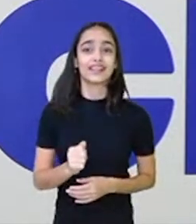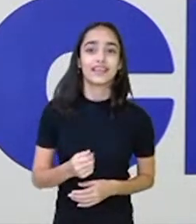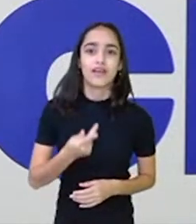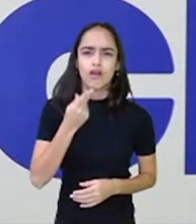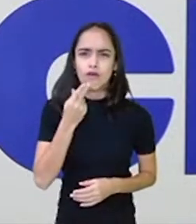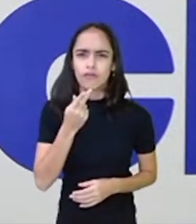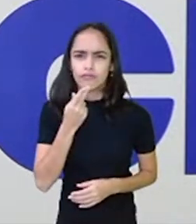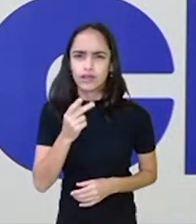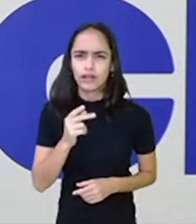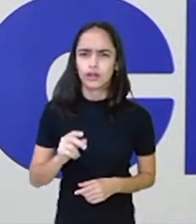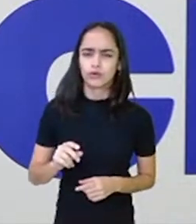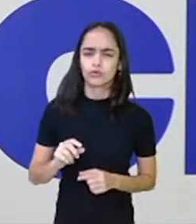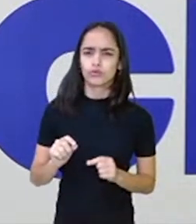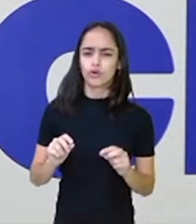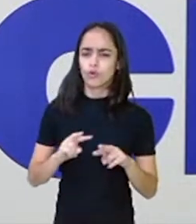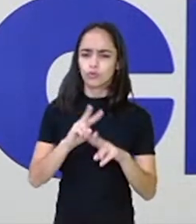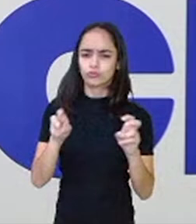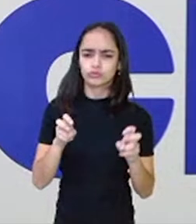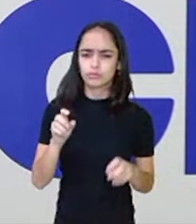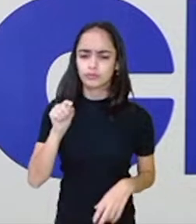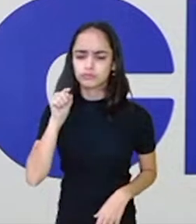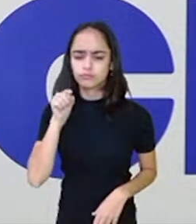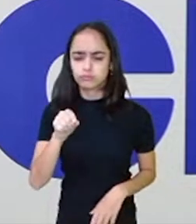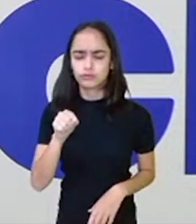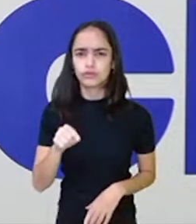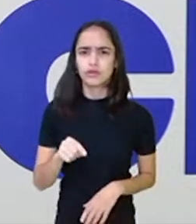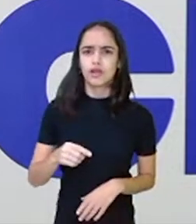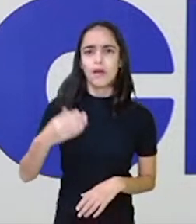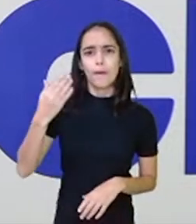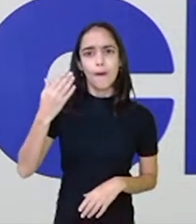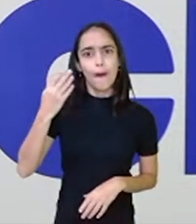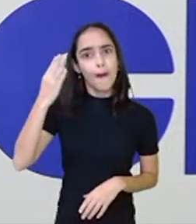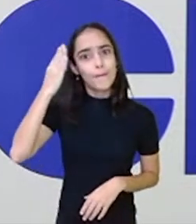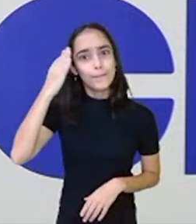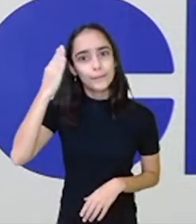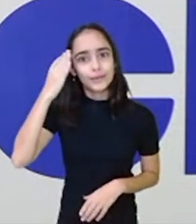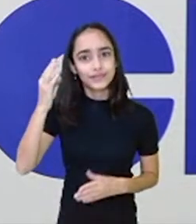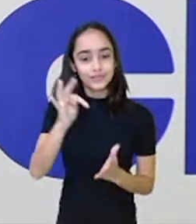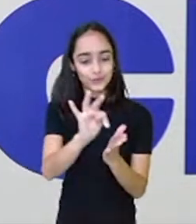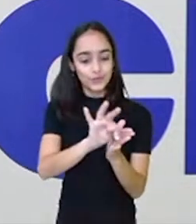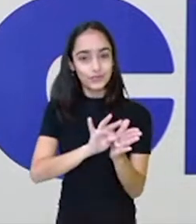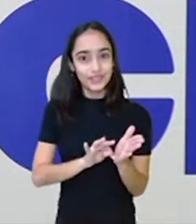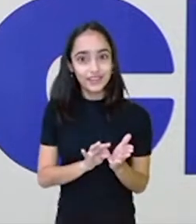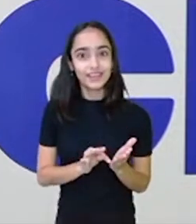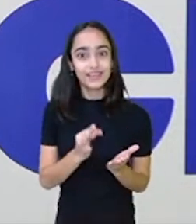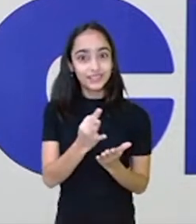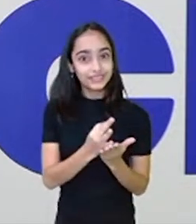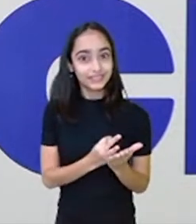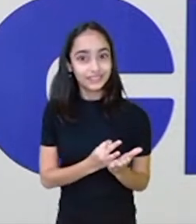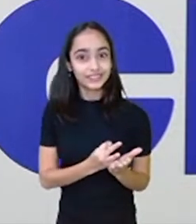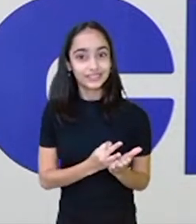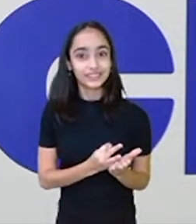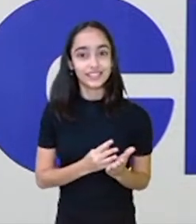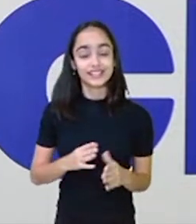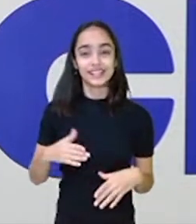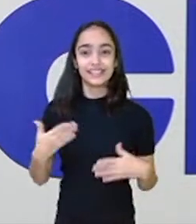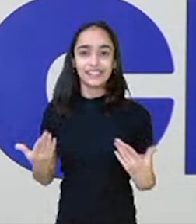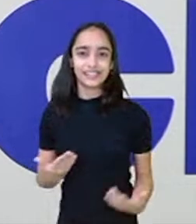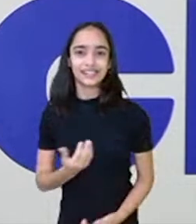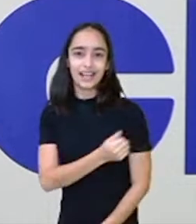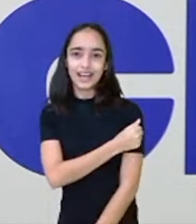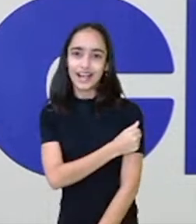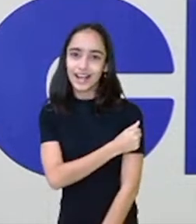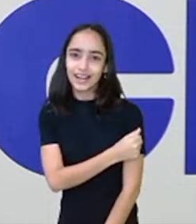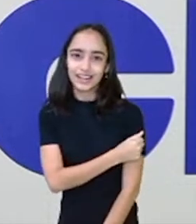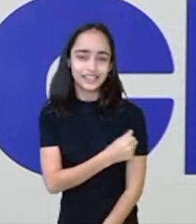de pontuação ajudavam para a compreensão do texto, né? Então, a Ana, como sempre, ligadíssima, viu,